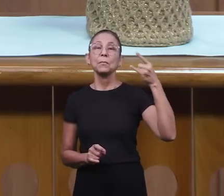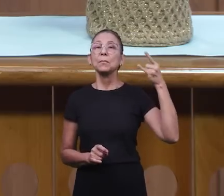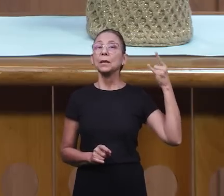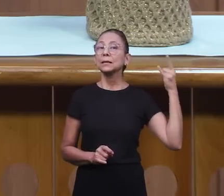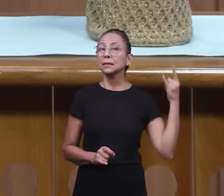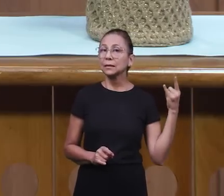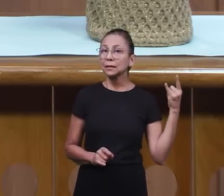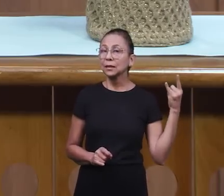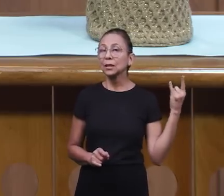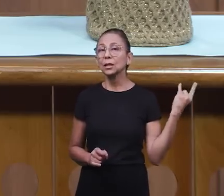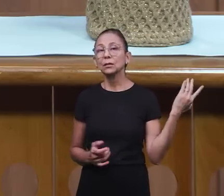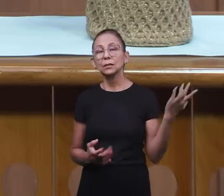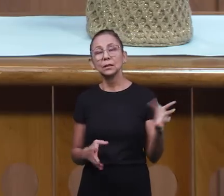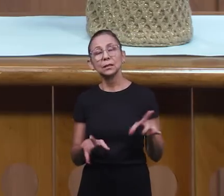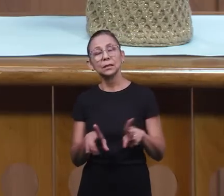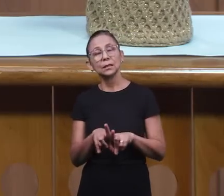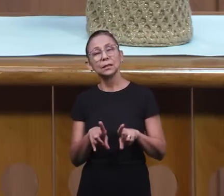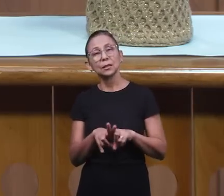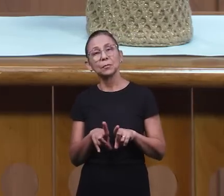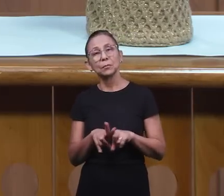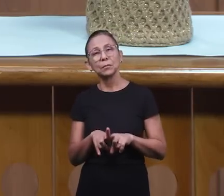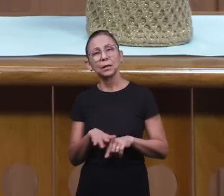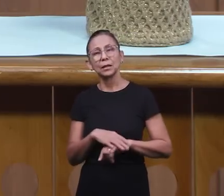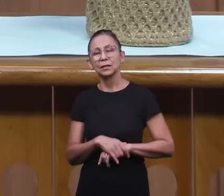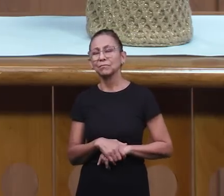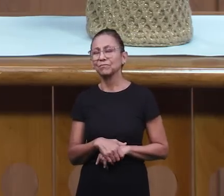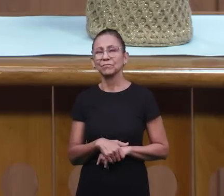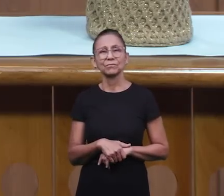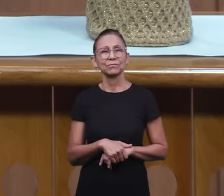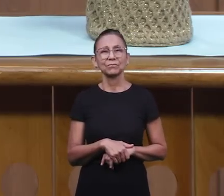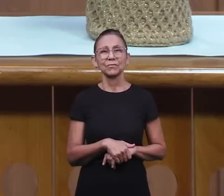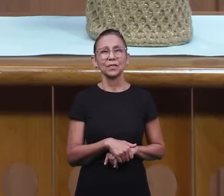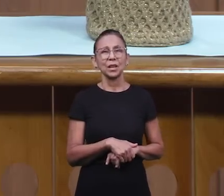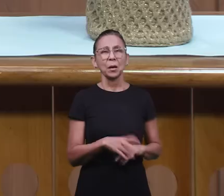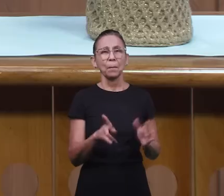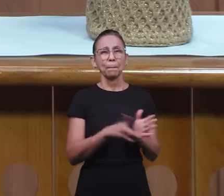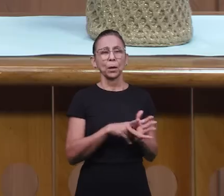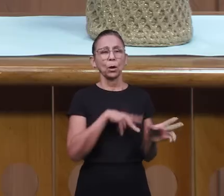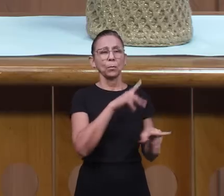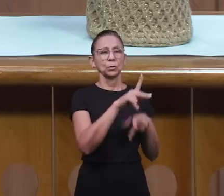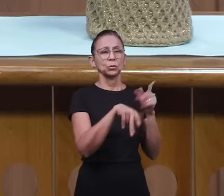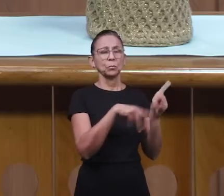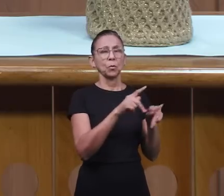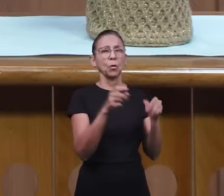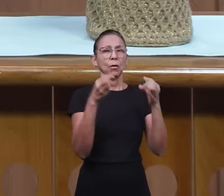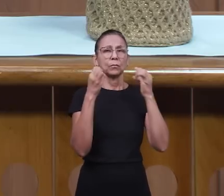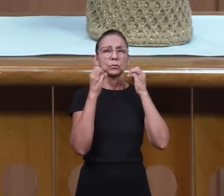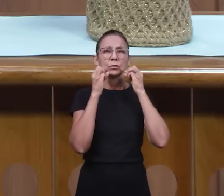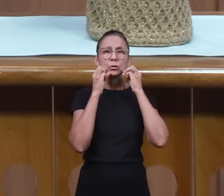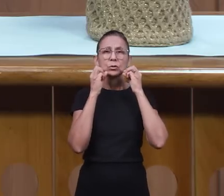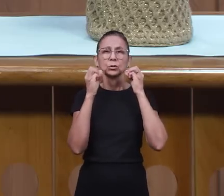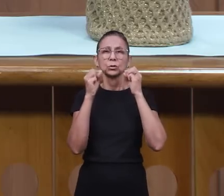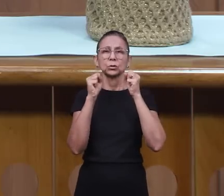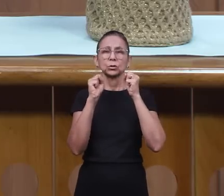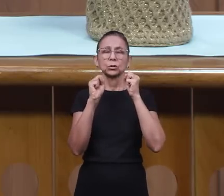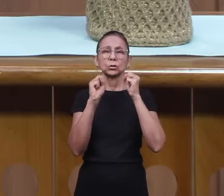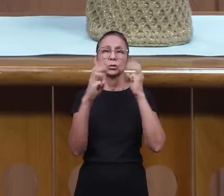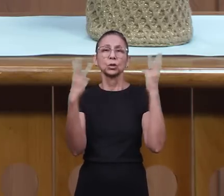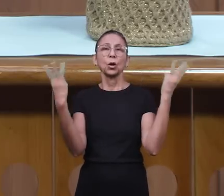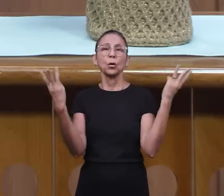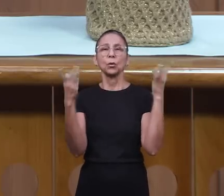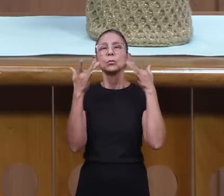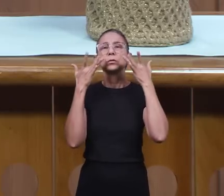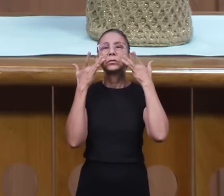material, além de ser um culto de composições meramente folclóricas, um culto de espetáculos, um